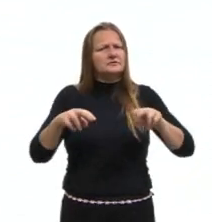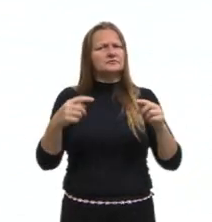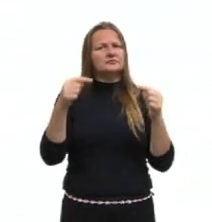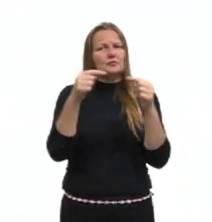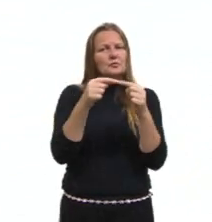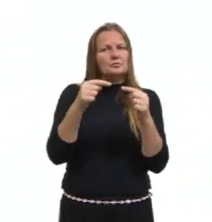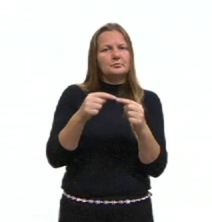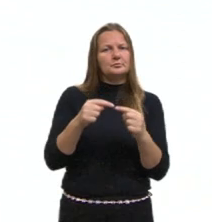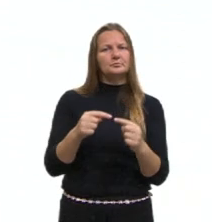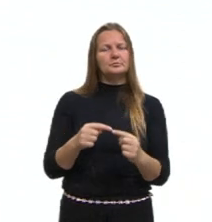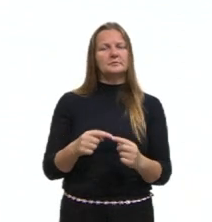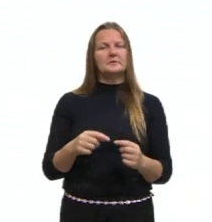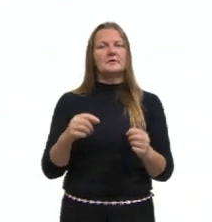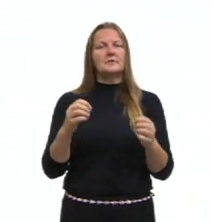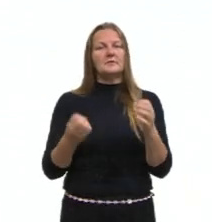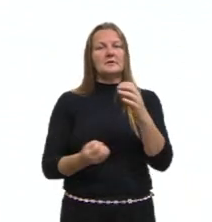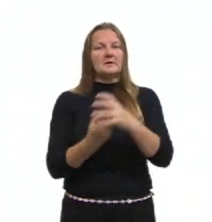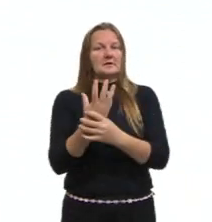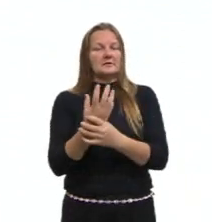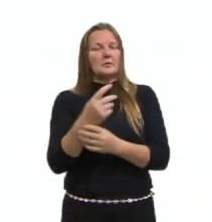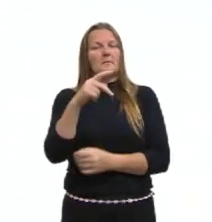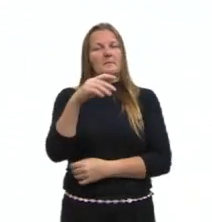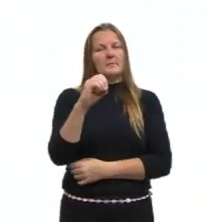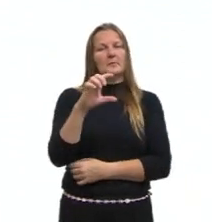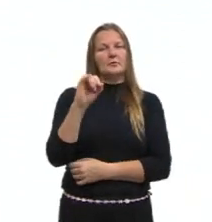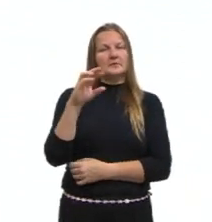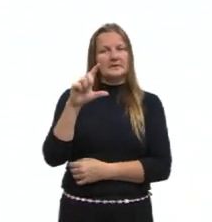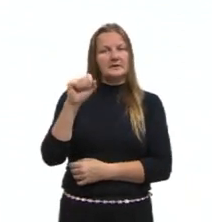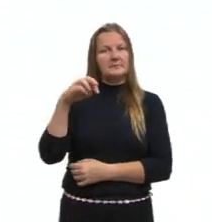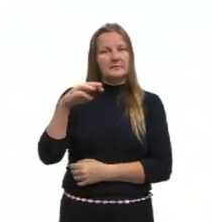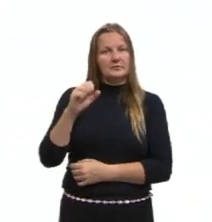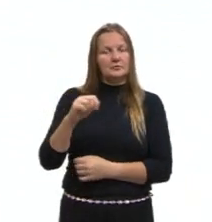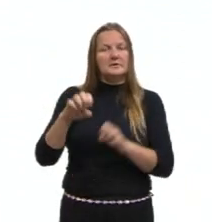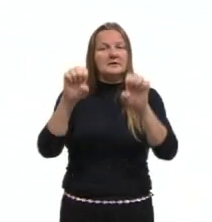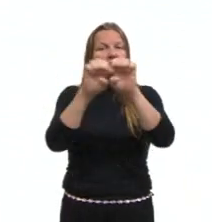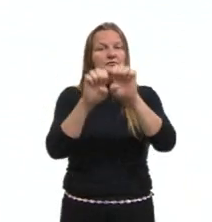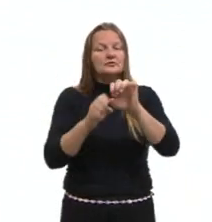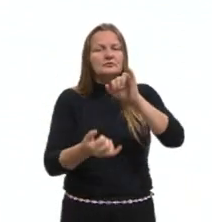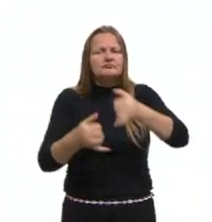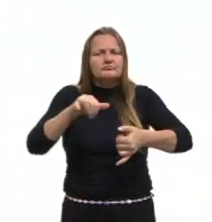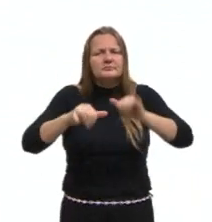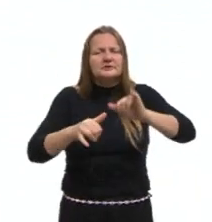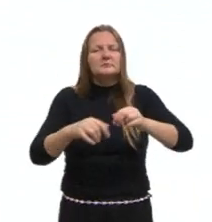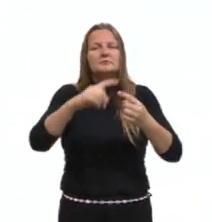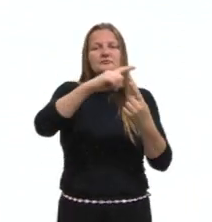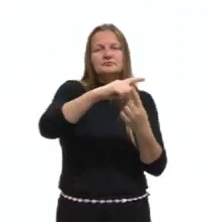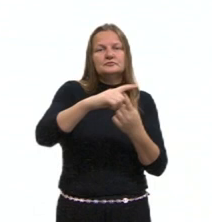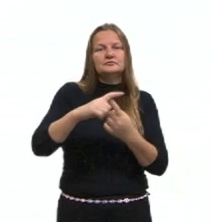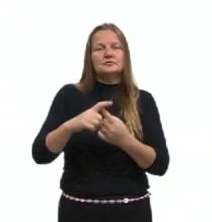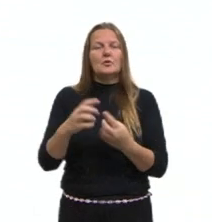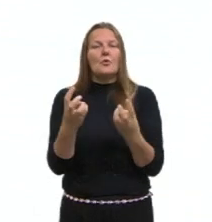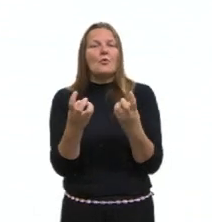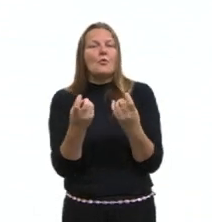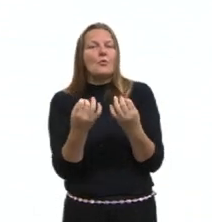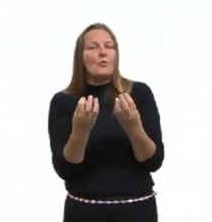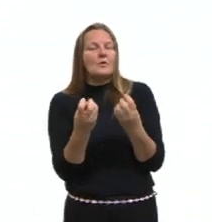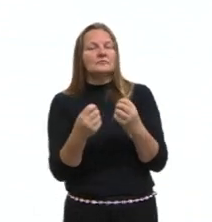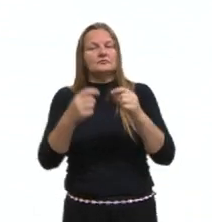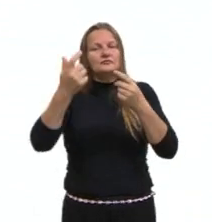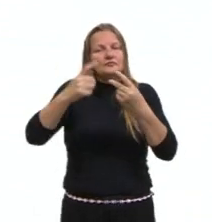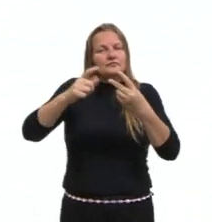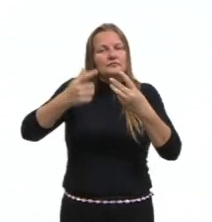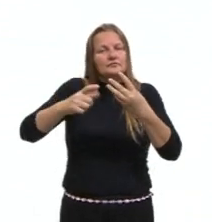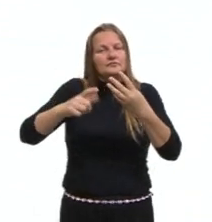formando Então os polímeros depende da estrutura química desses monômeros do número médio de repetição